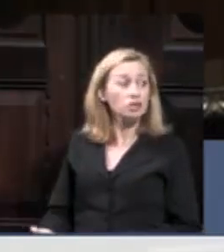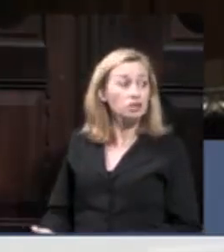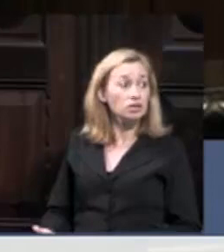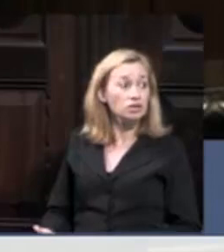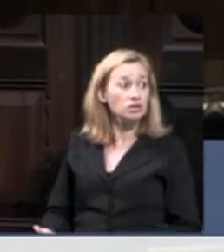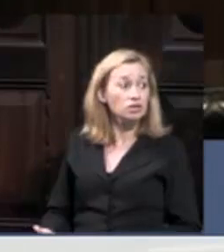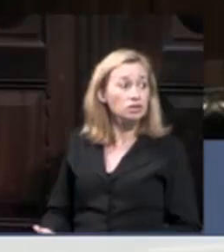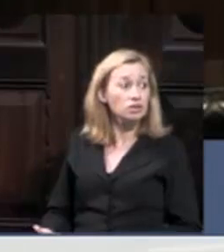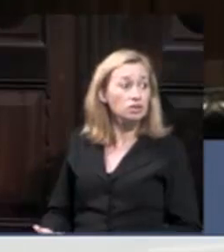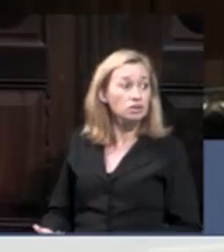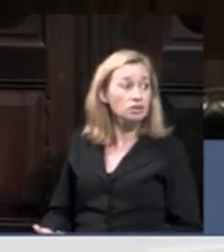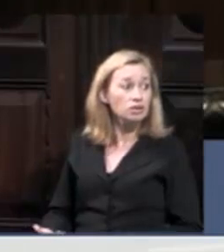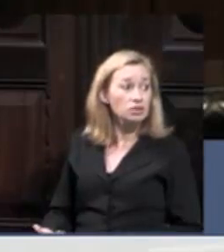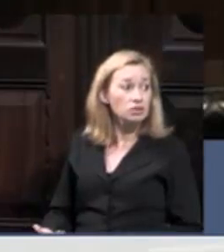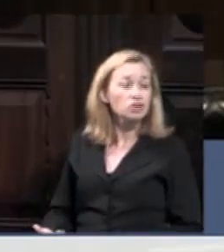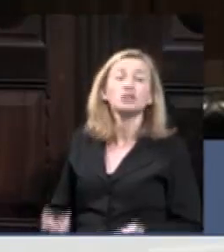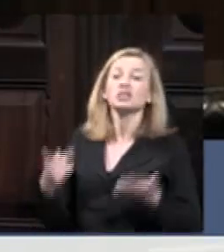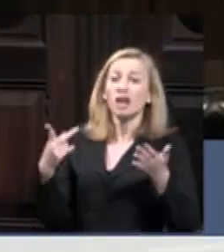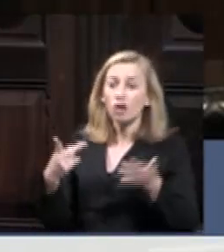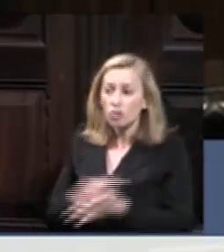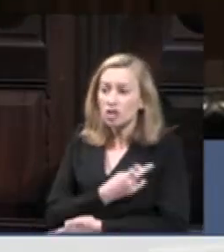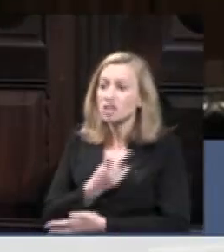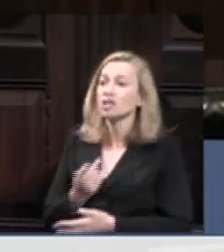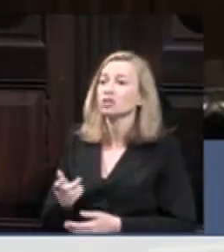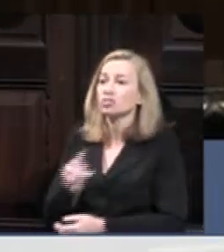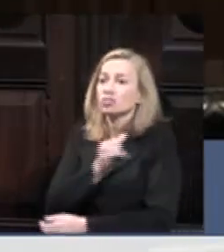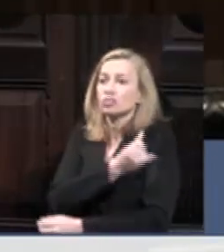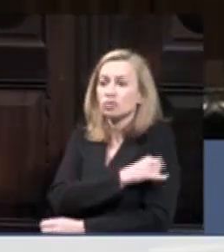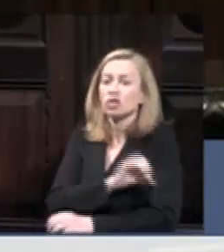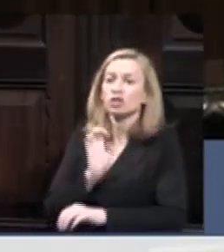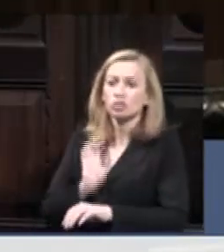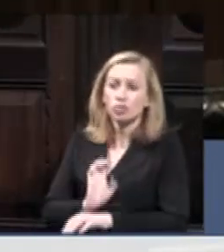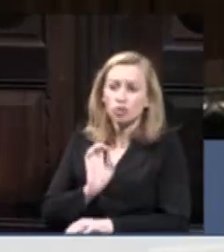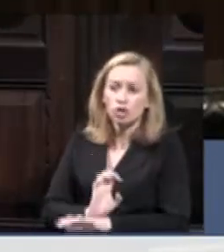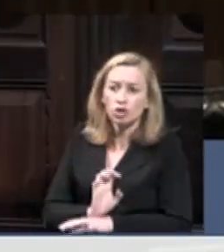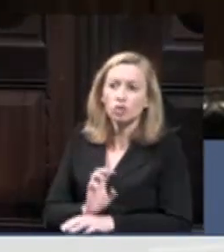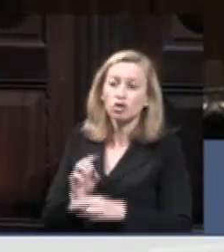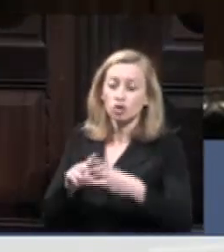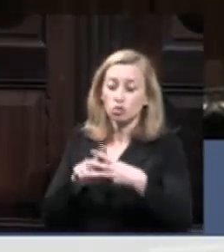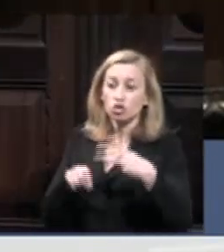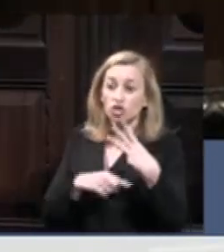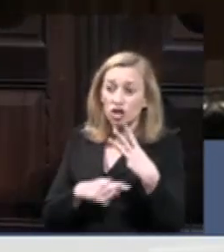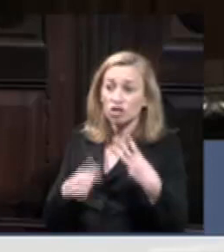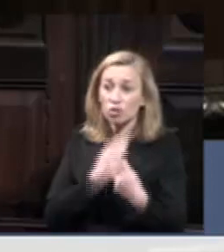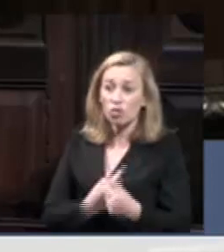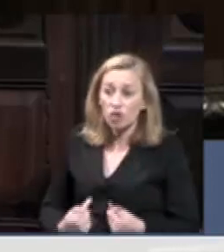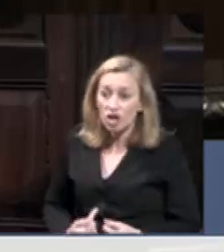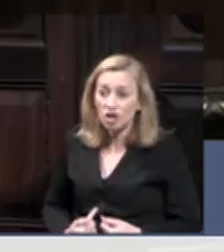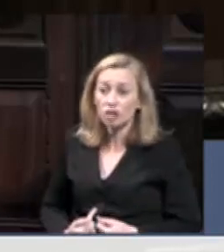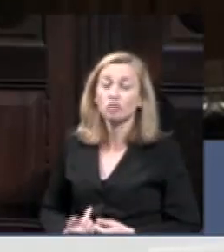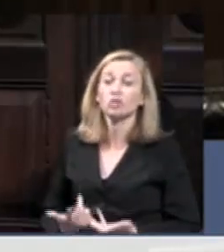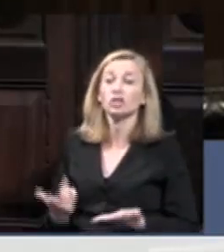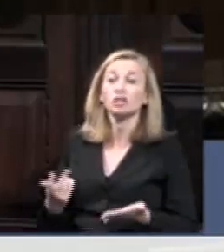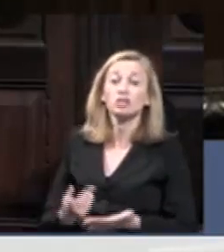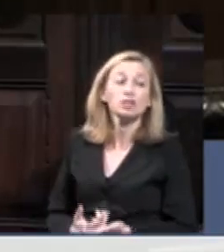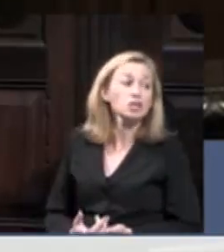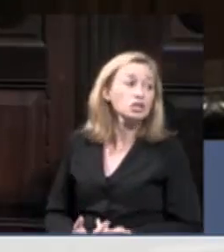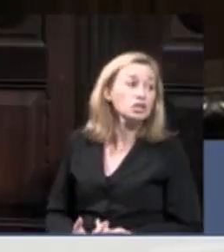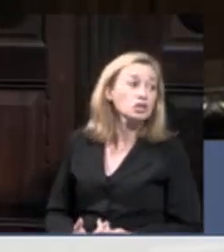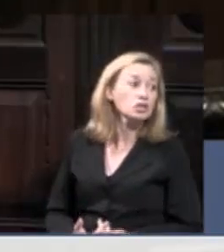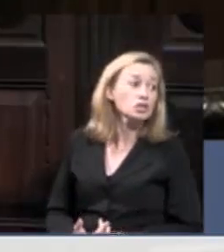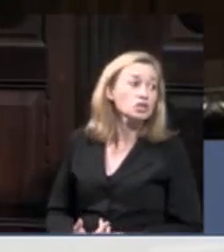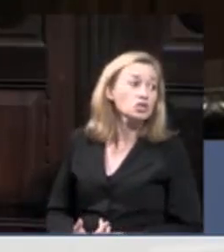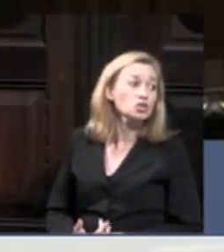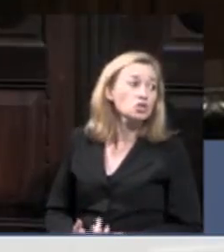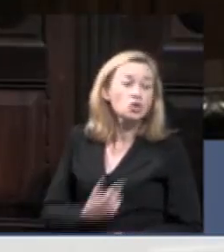para os duodécimos. Está acontecendo no Estado do Rio de Janeiro, nesse desgoverno, nessa descoordenação, que